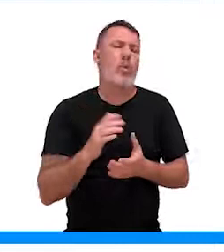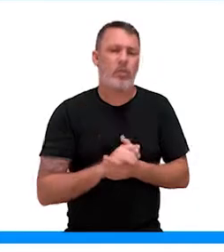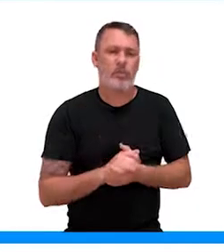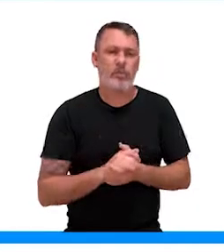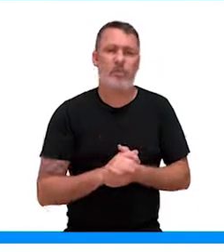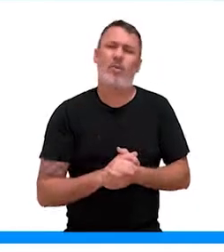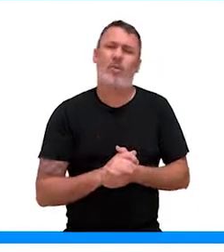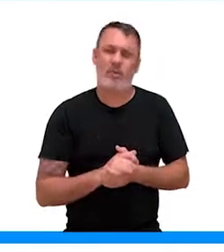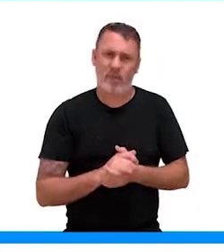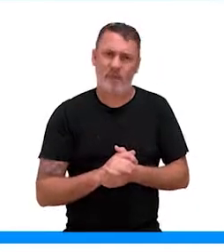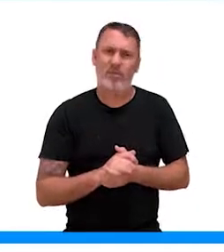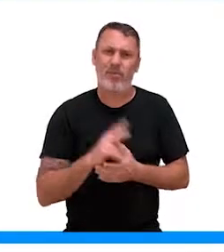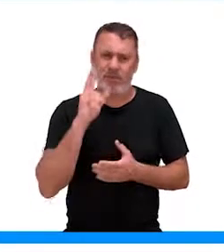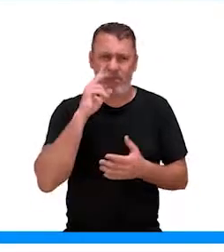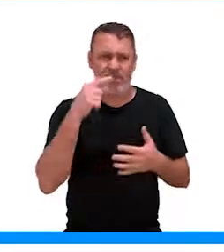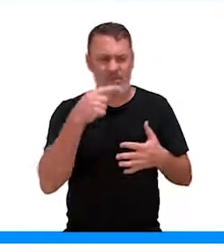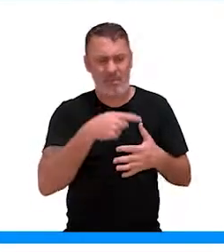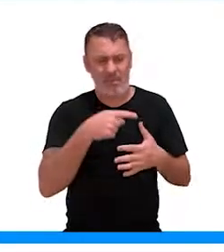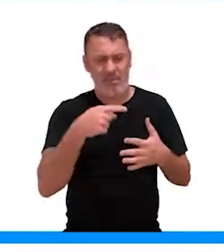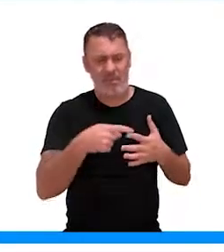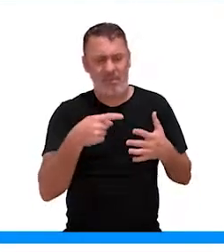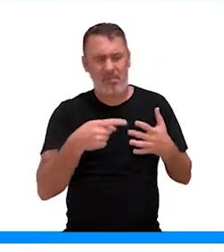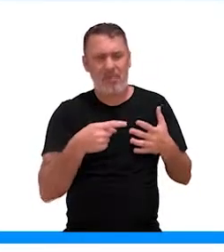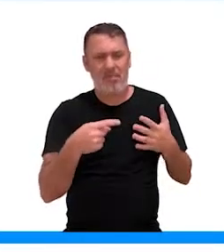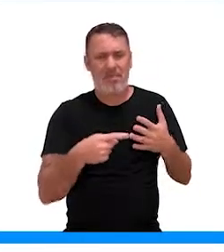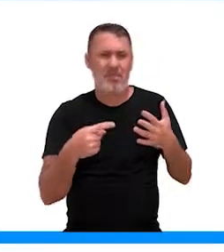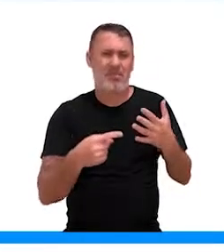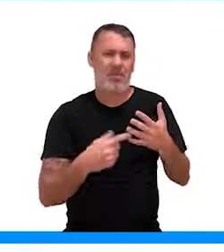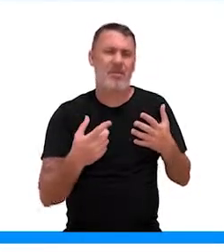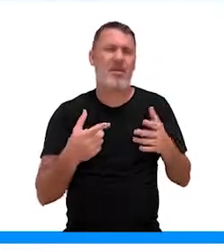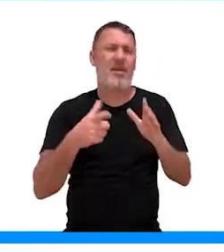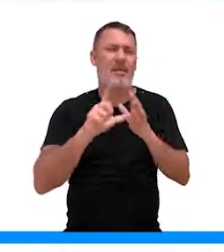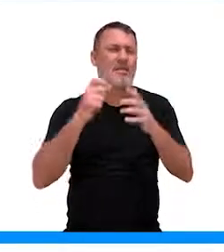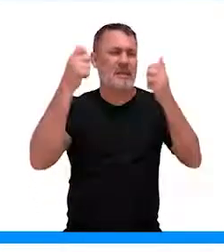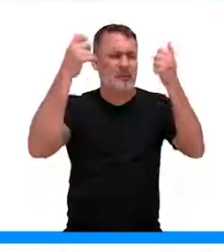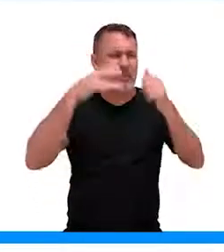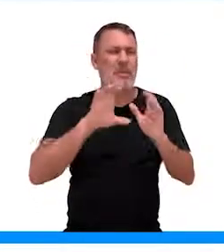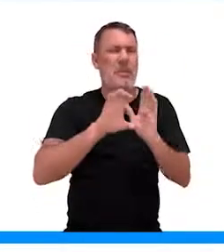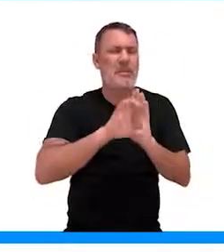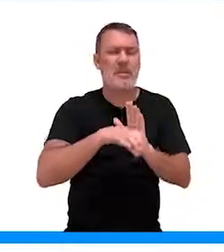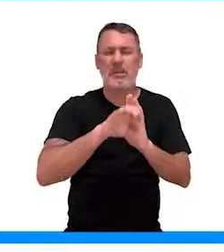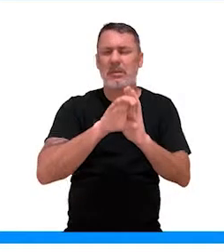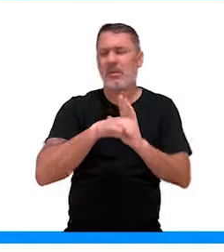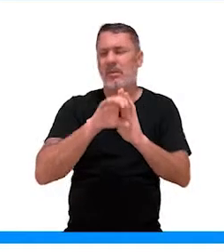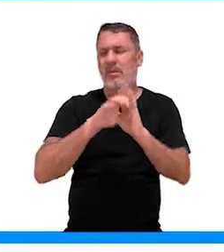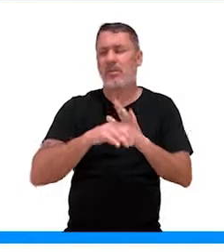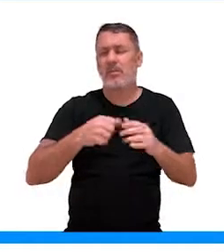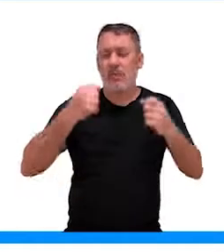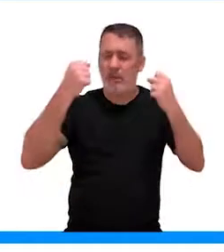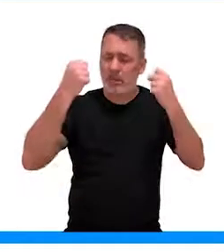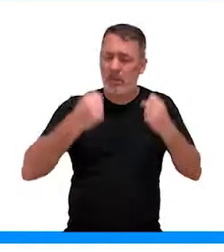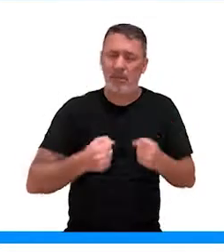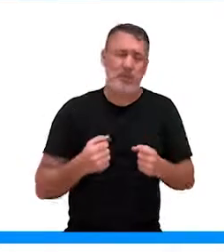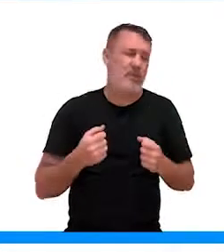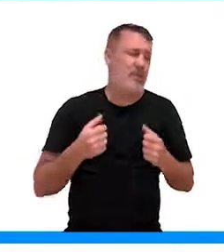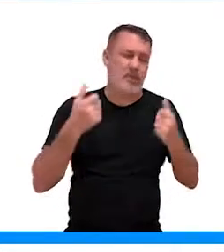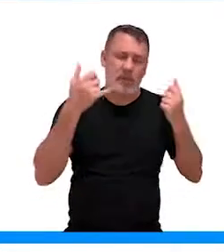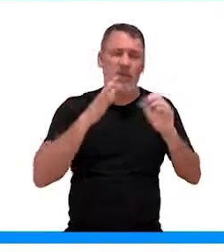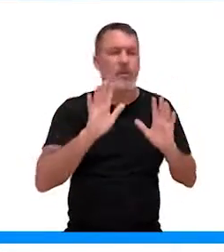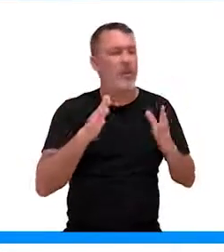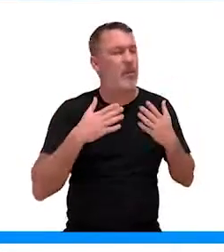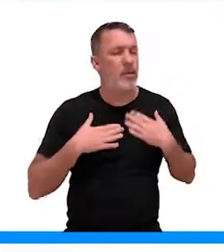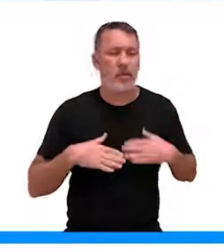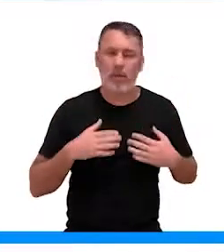Que monte de termo específico a nível conceitual, a alto nível conceitual científico é esse?